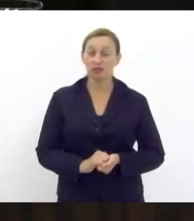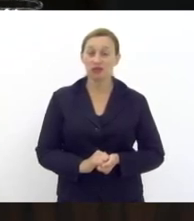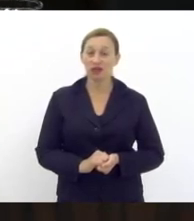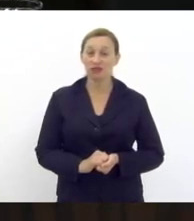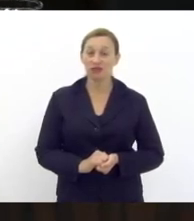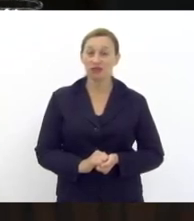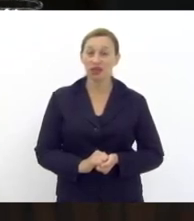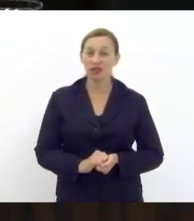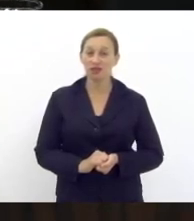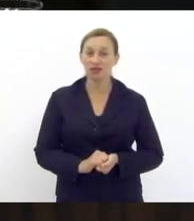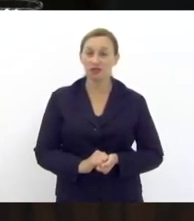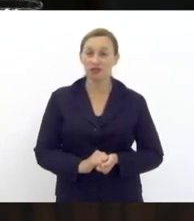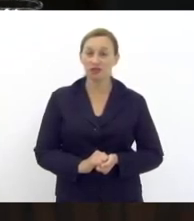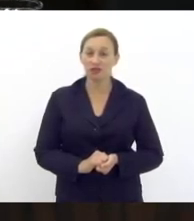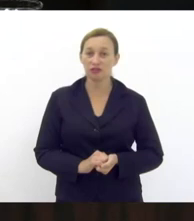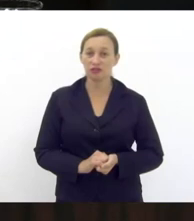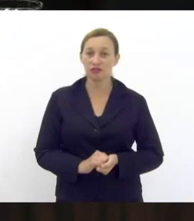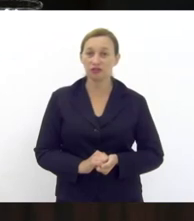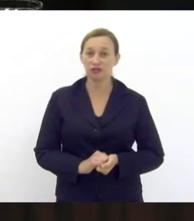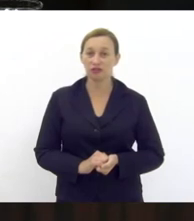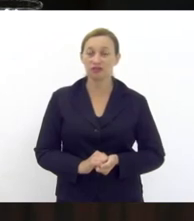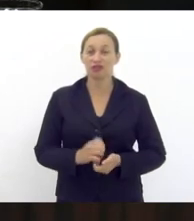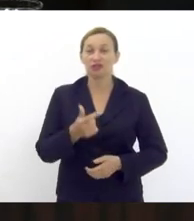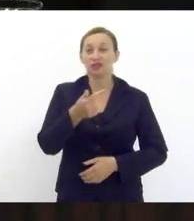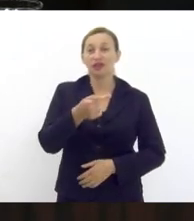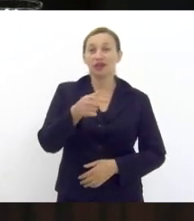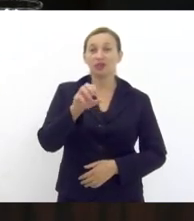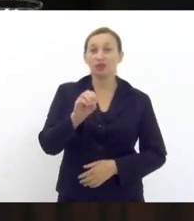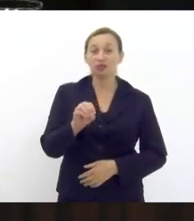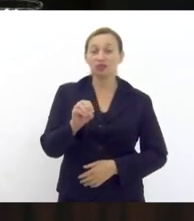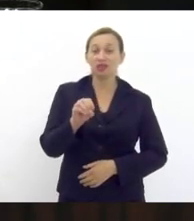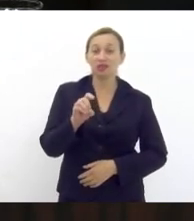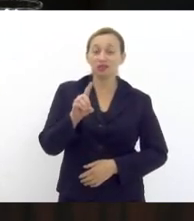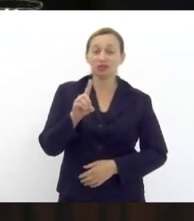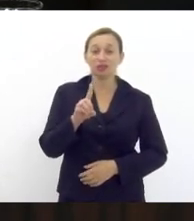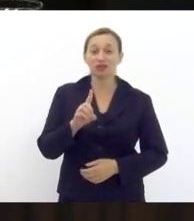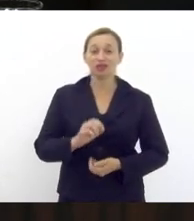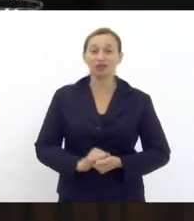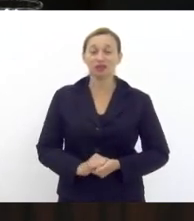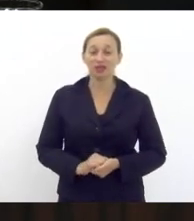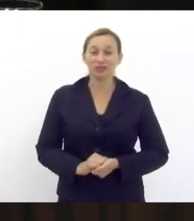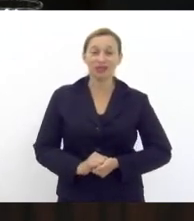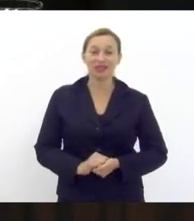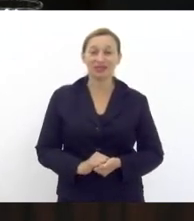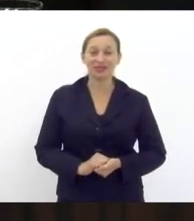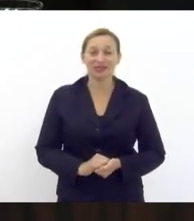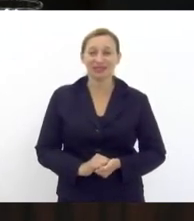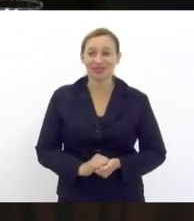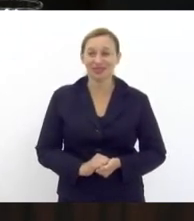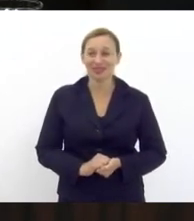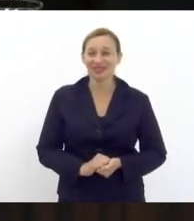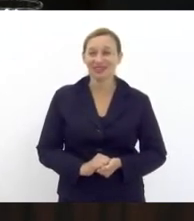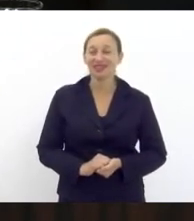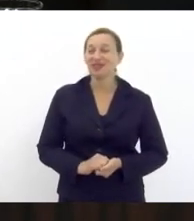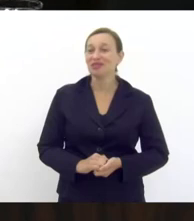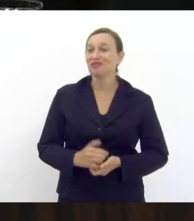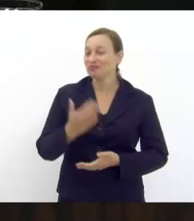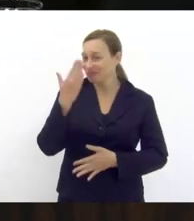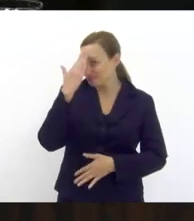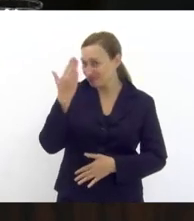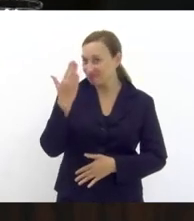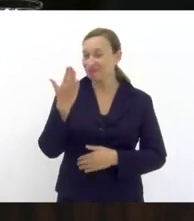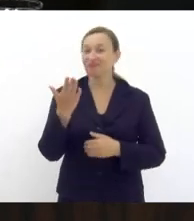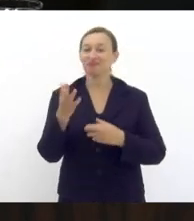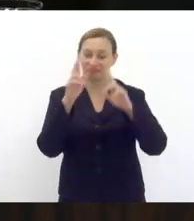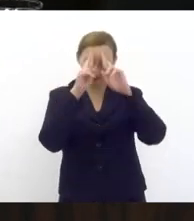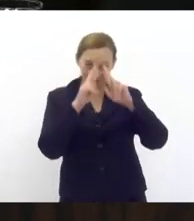porque são 70 deputados e tem vários deputados com vários projetos. Então, Acho que tem que haver o respeito. E